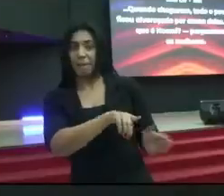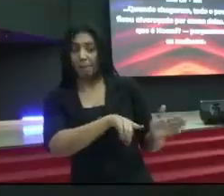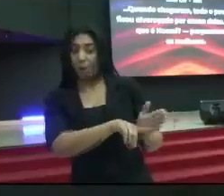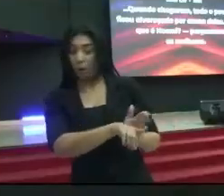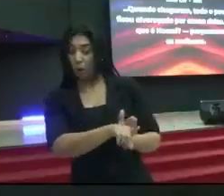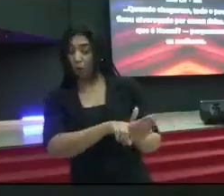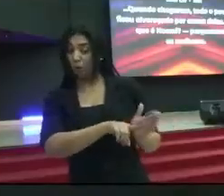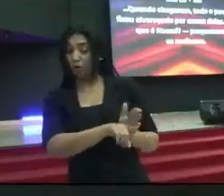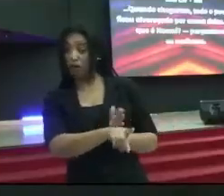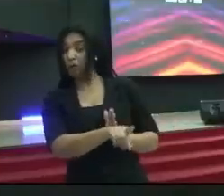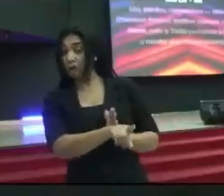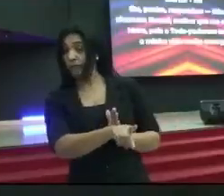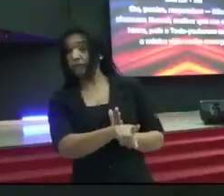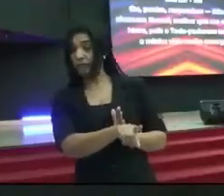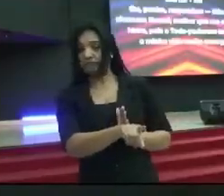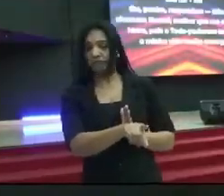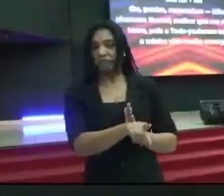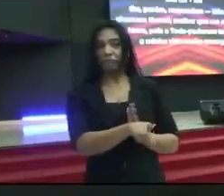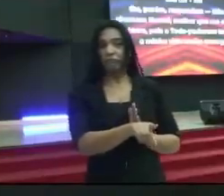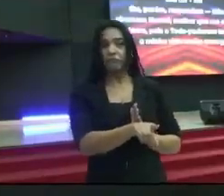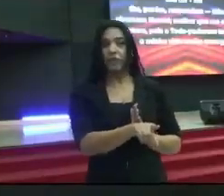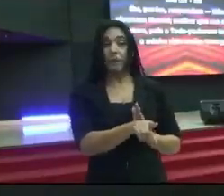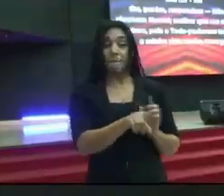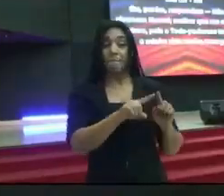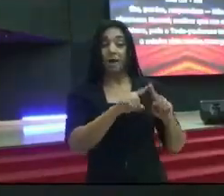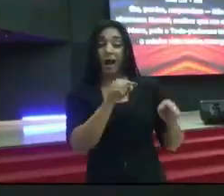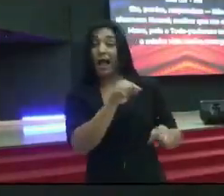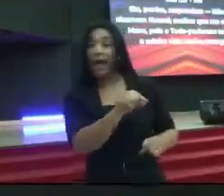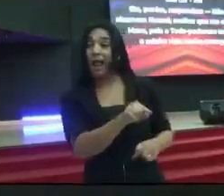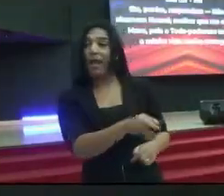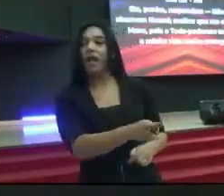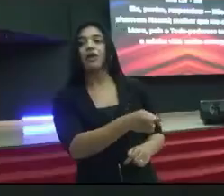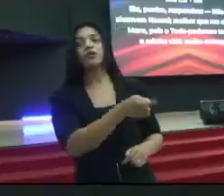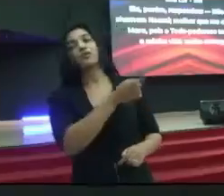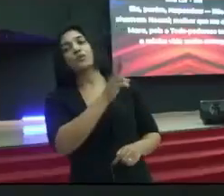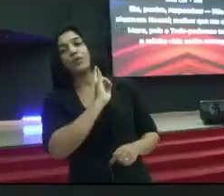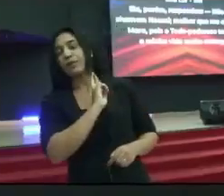Perguntavam as mulheres. Mas ela respondeu: